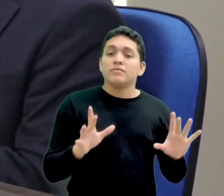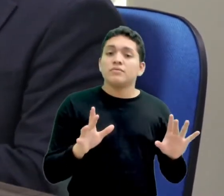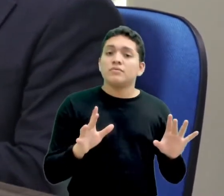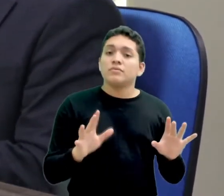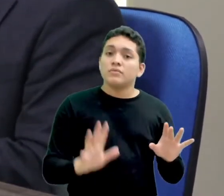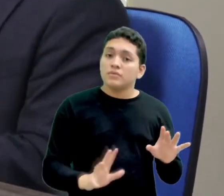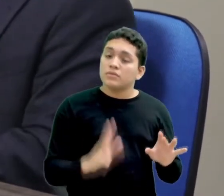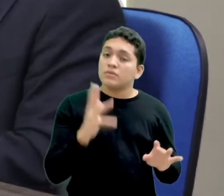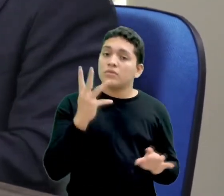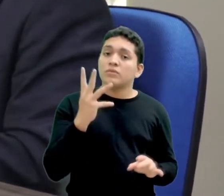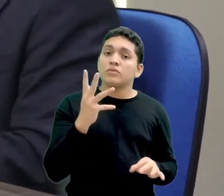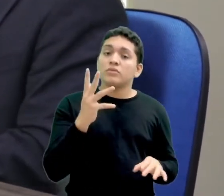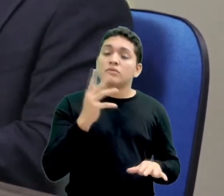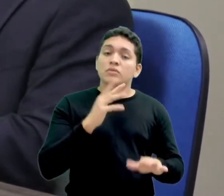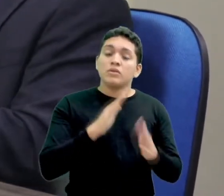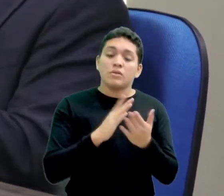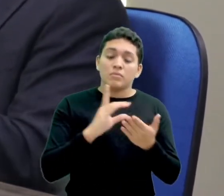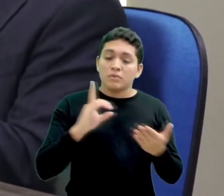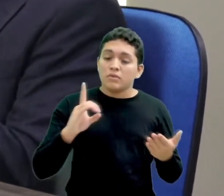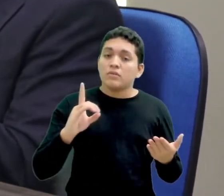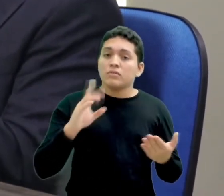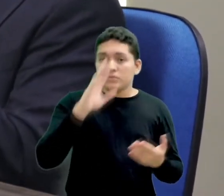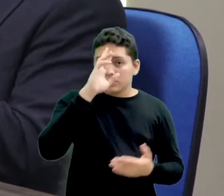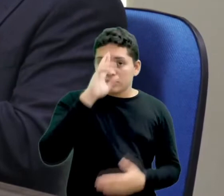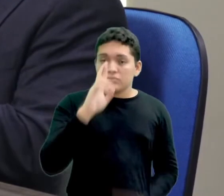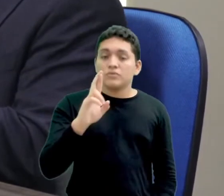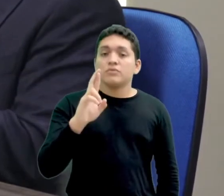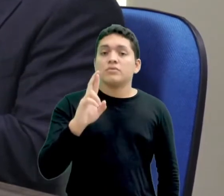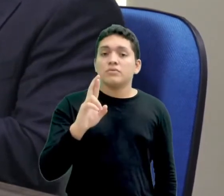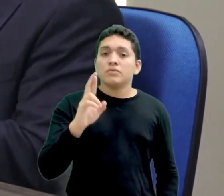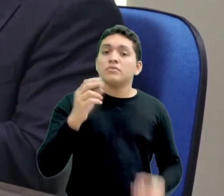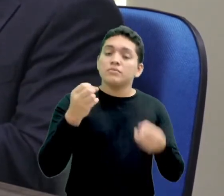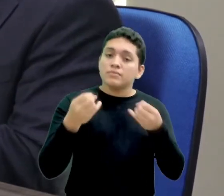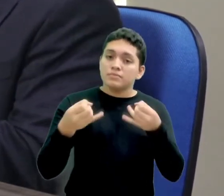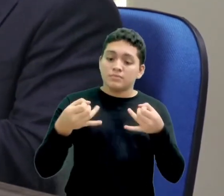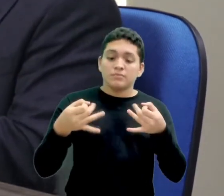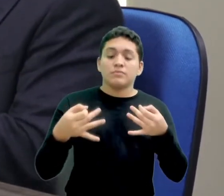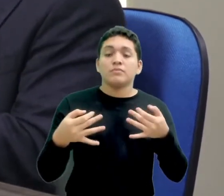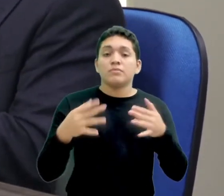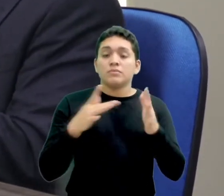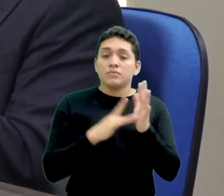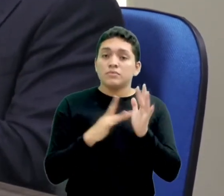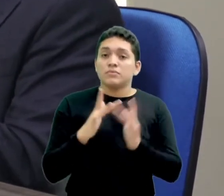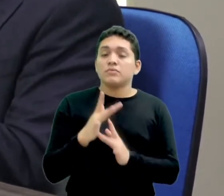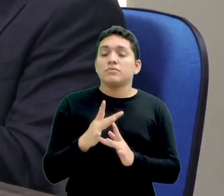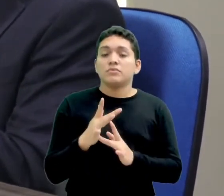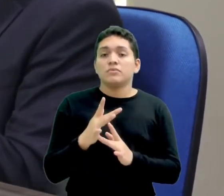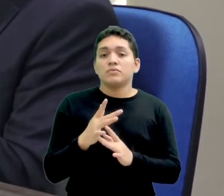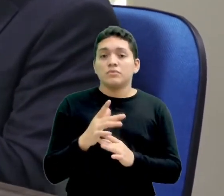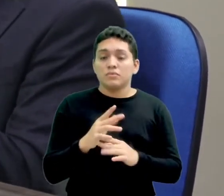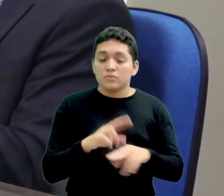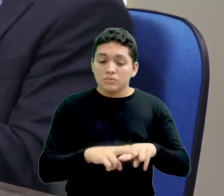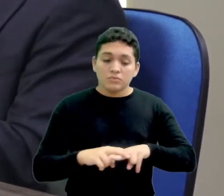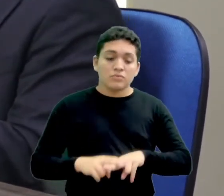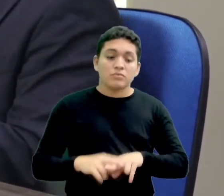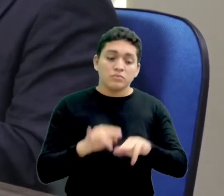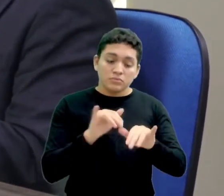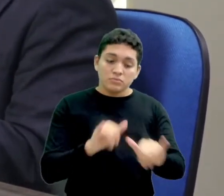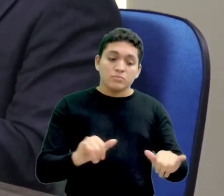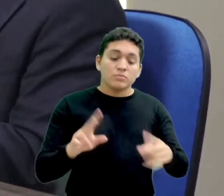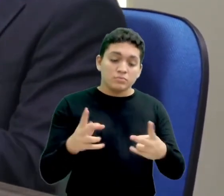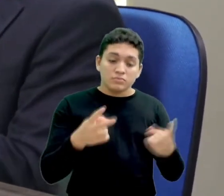que a palavra do nosso Senhor ele está dizendo. Quando o Senhor Jesus ele diz, eu porém vos digo,